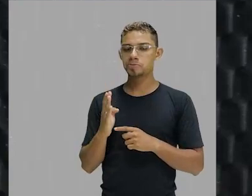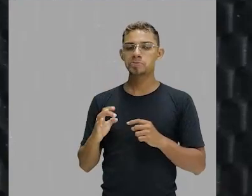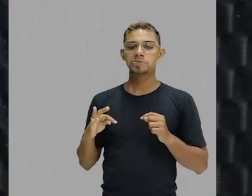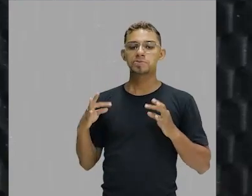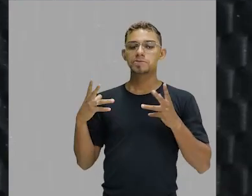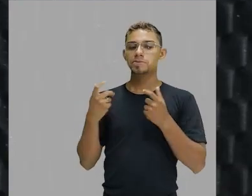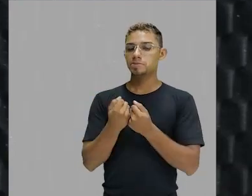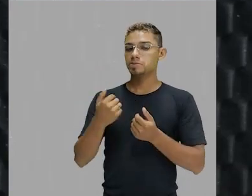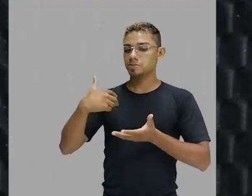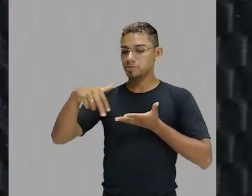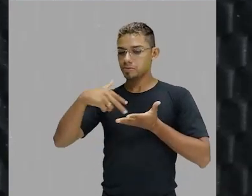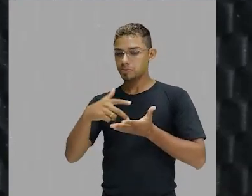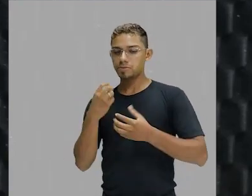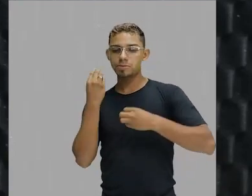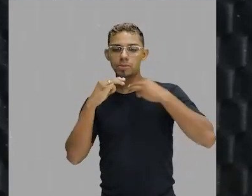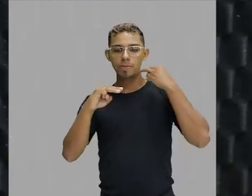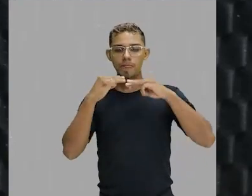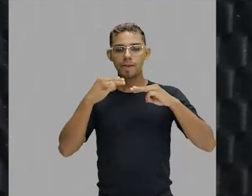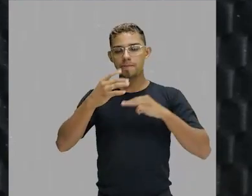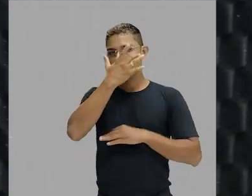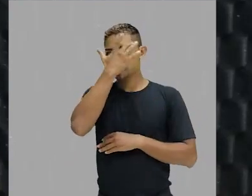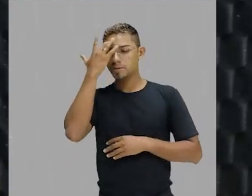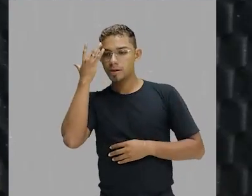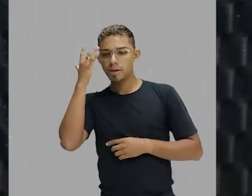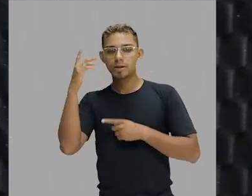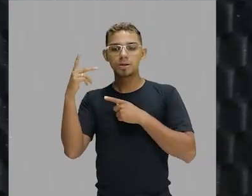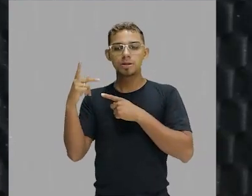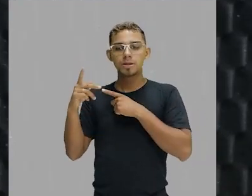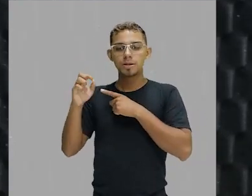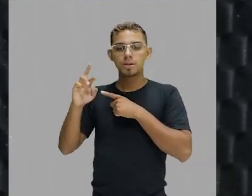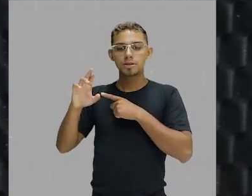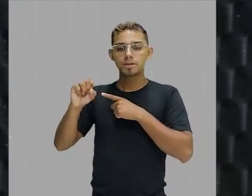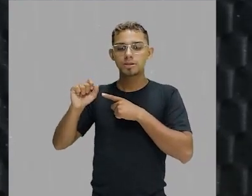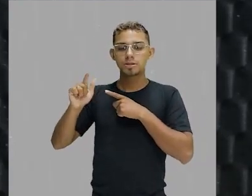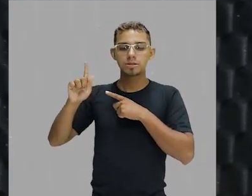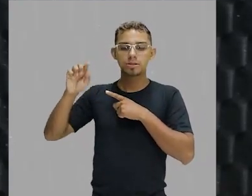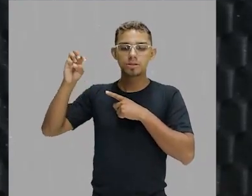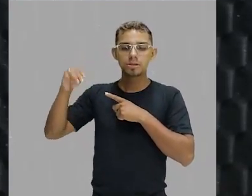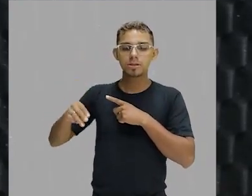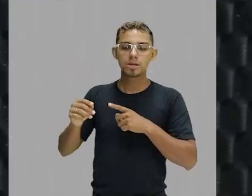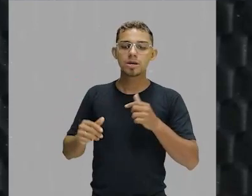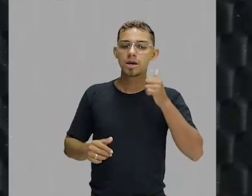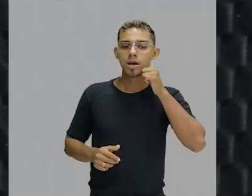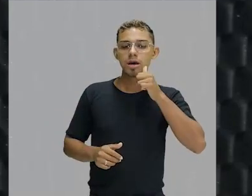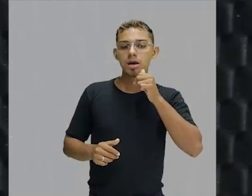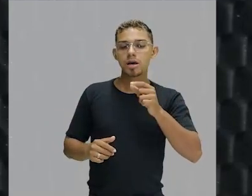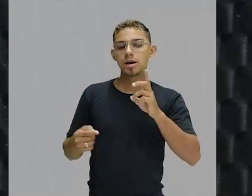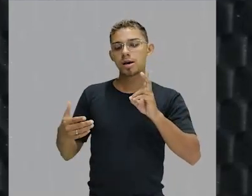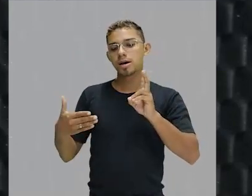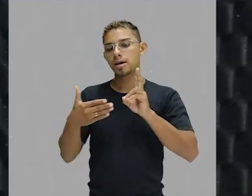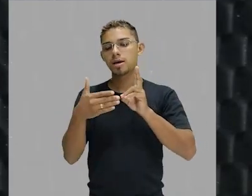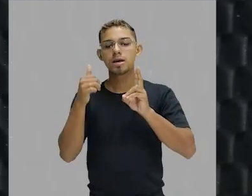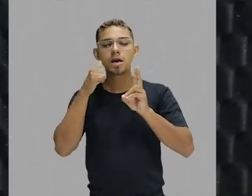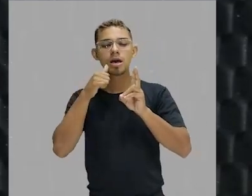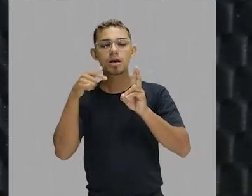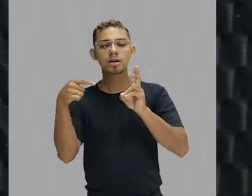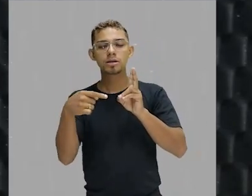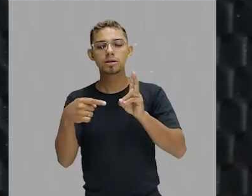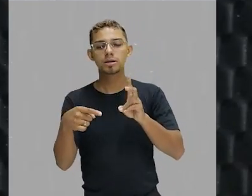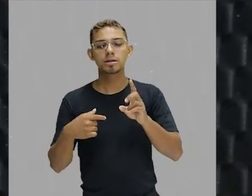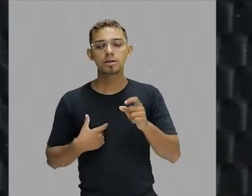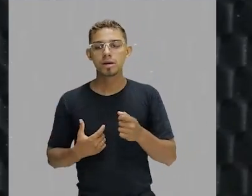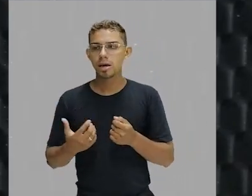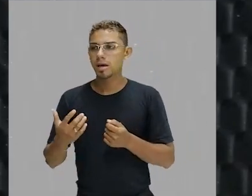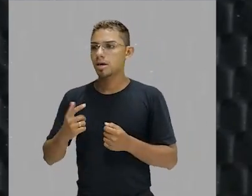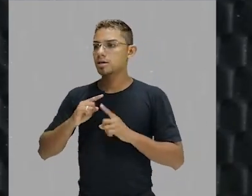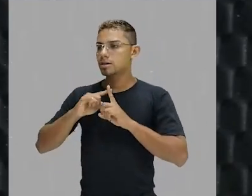tem música, você tem personagens, você tem evolução, né? A Catirina, para quem não conhece a história, ela quer comer a língua do